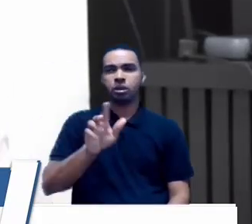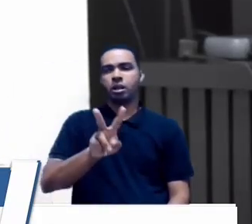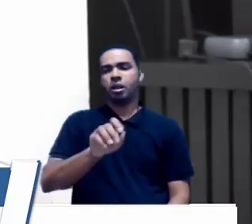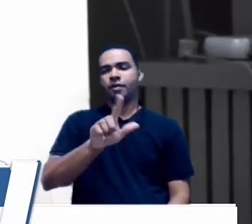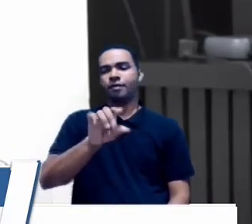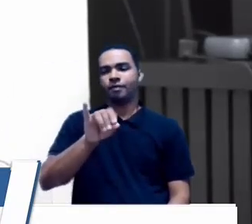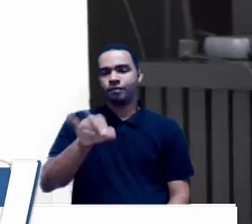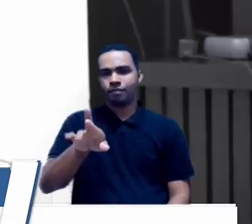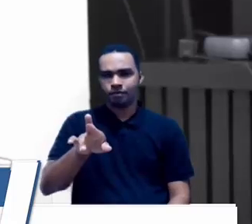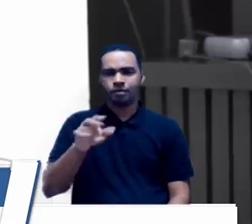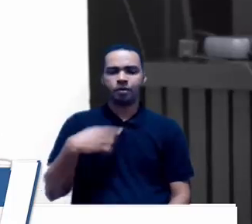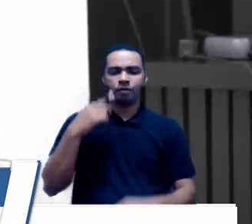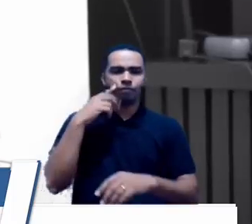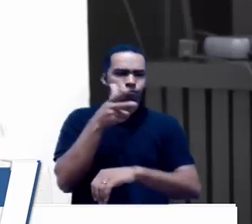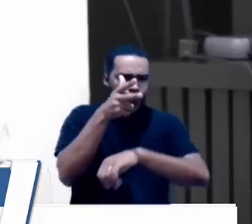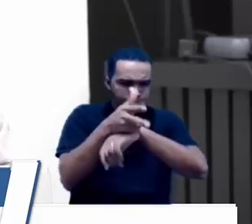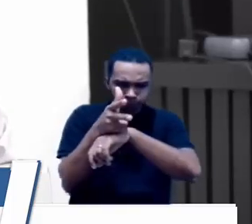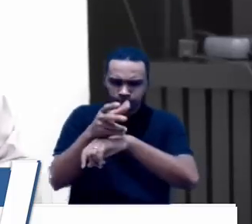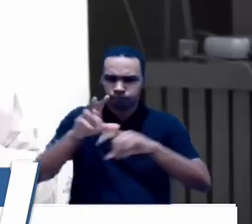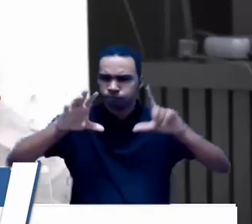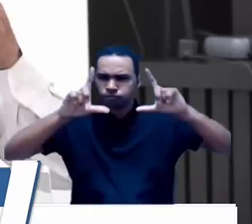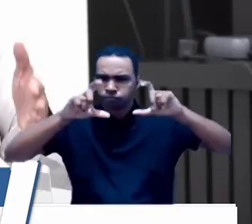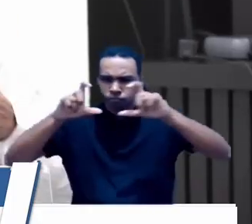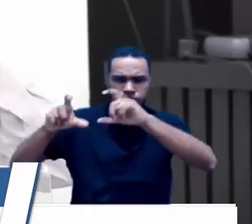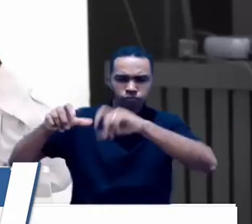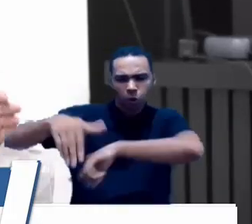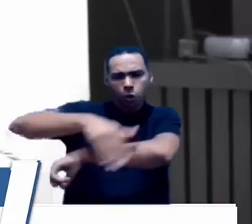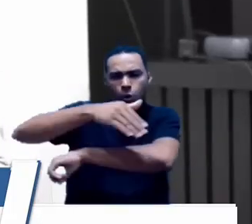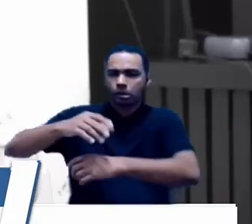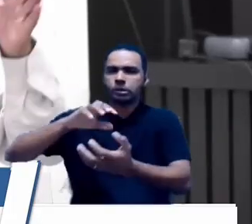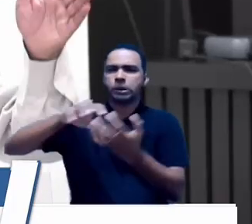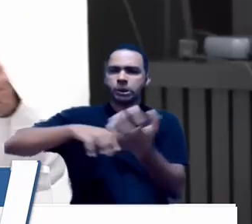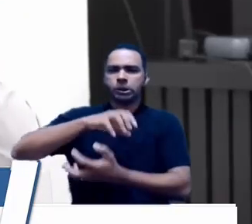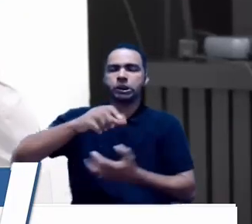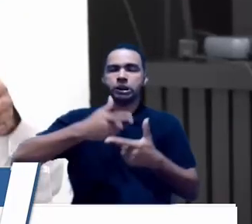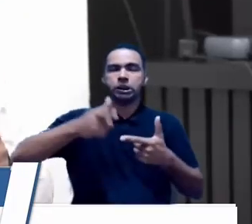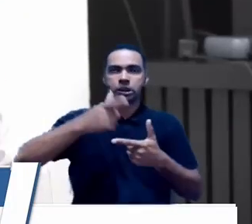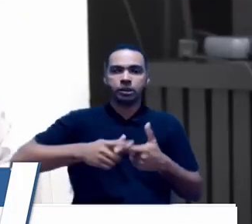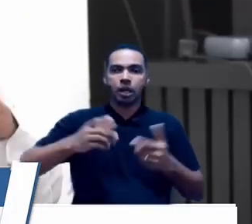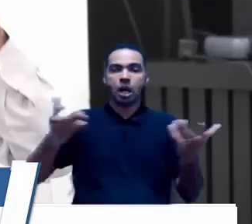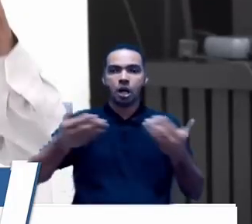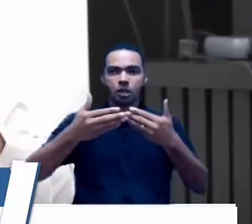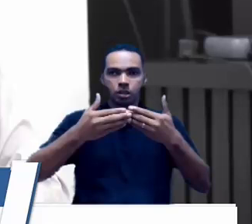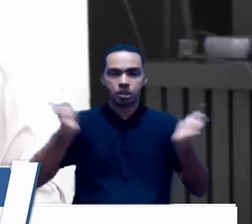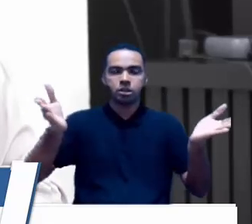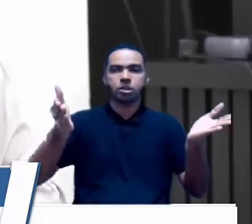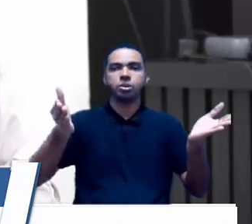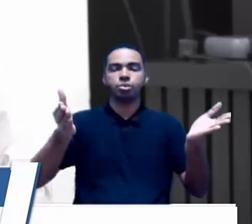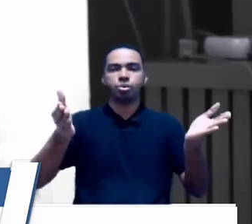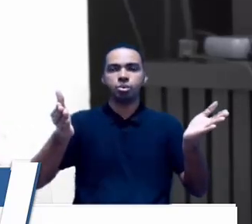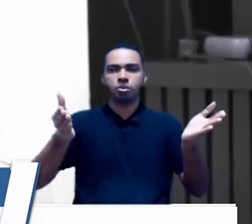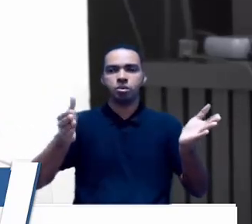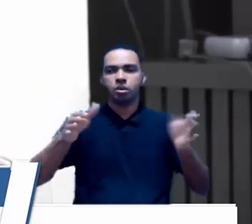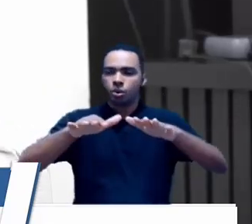rua, era outro problema grave, né, que está abrindo ali espaço para desafogar